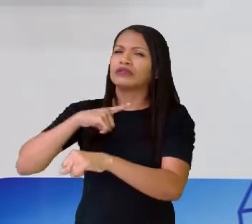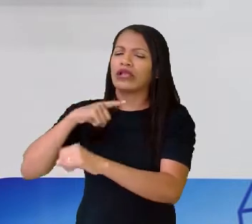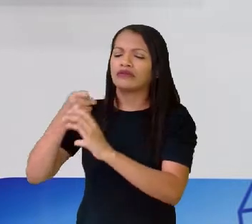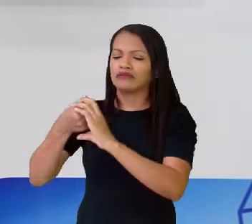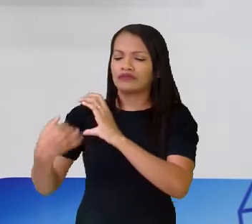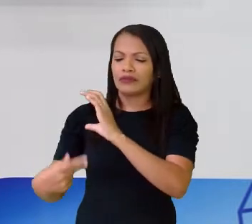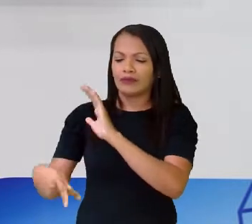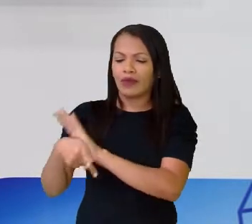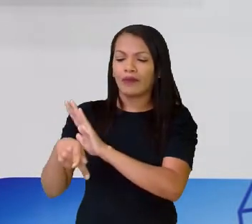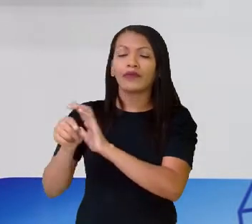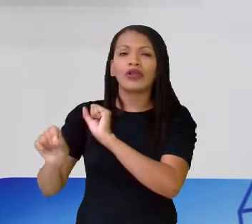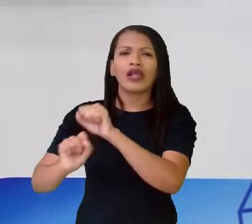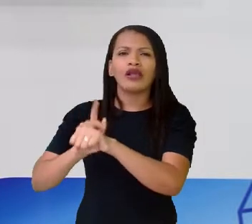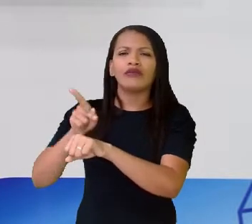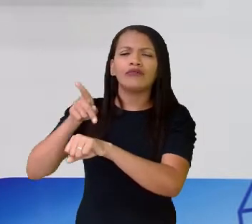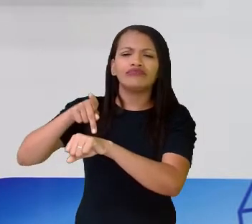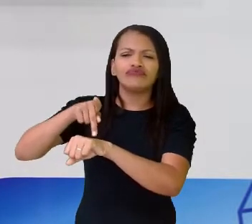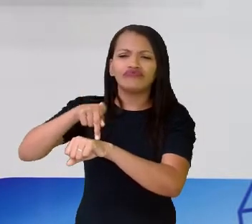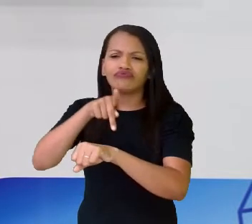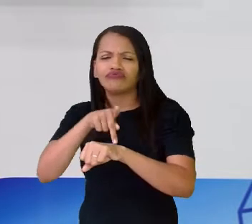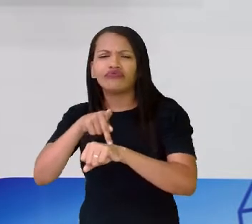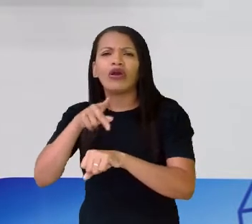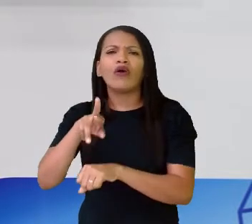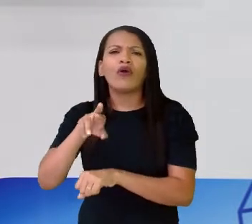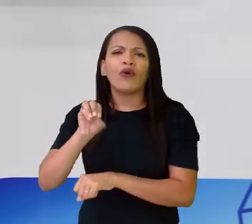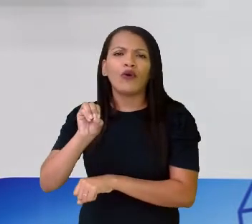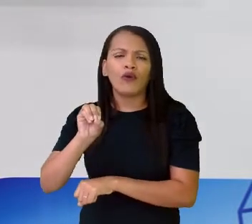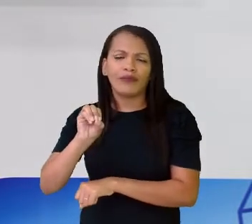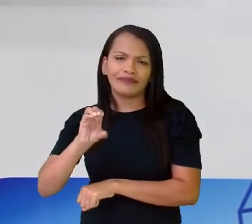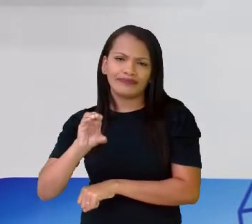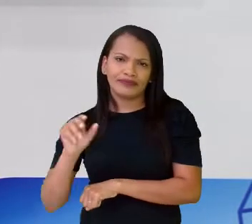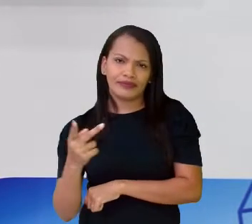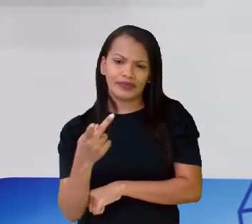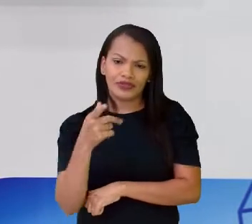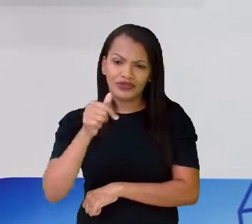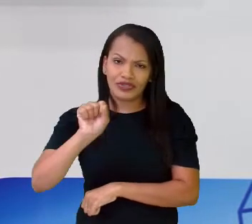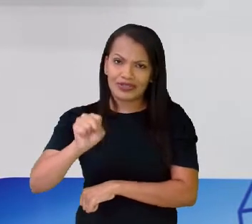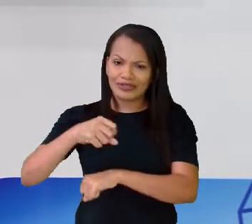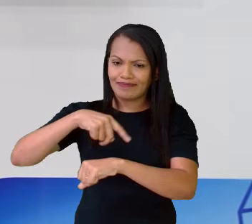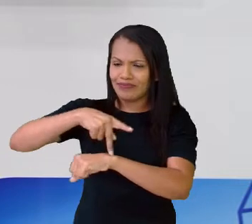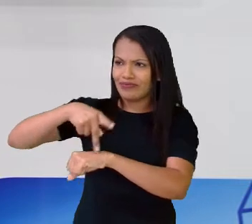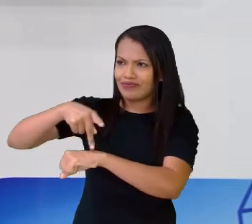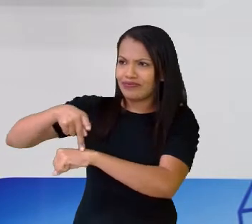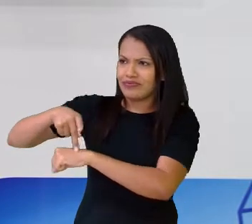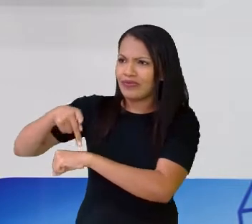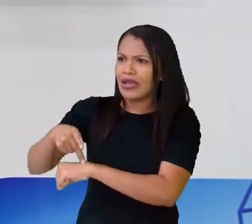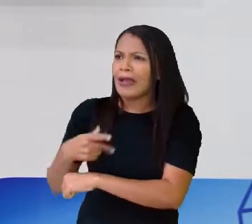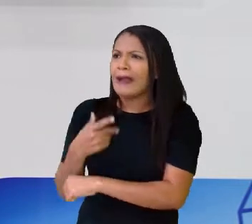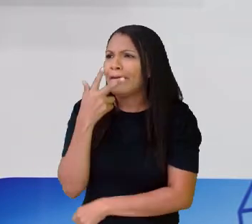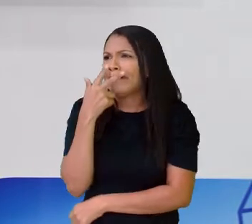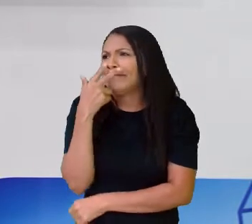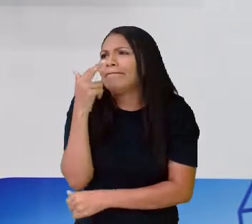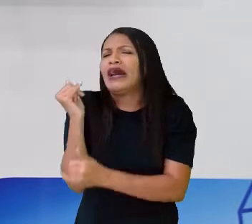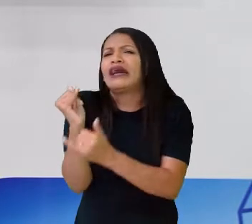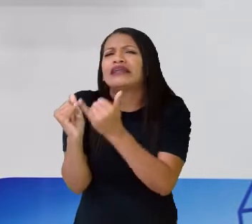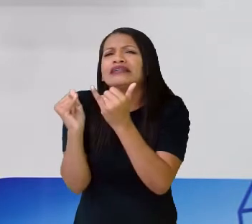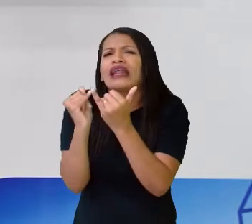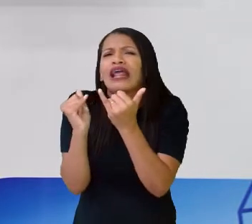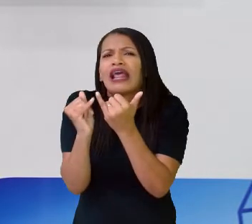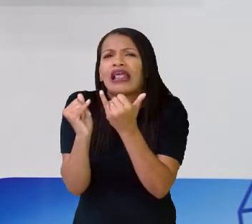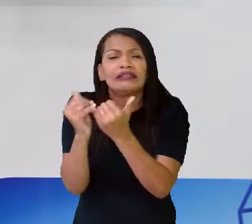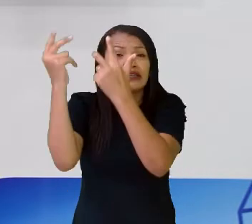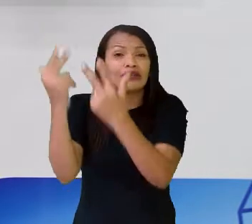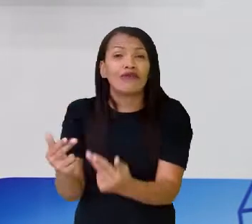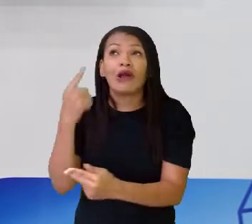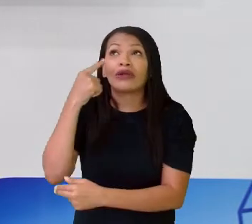E aqui, olha, o que a gente está vendo são essas rochinhas aqui que lembram, que se assemelham como é lá na Lua.